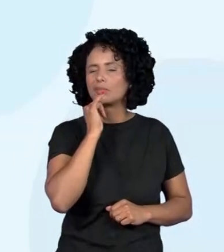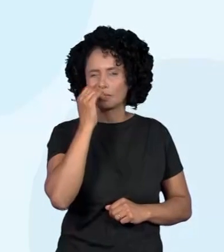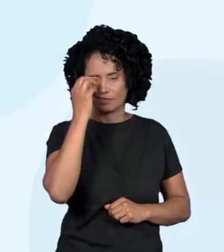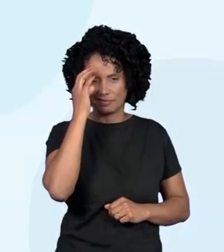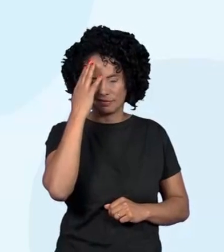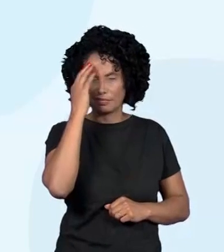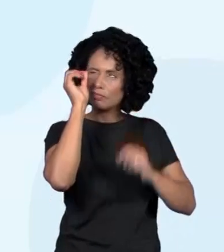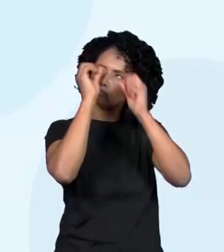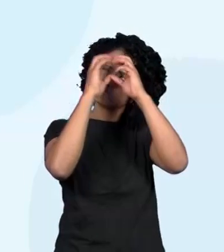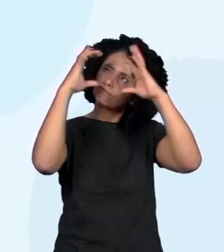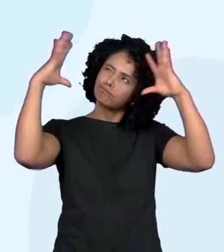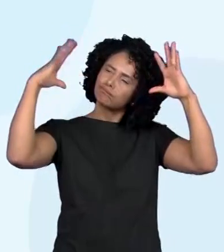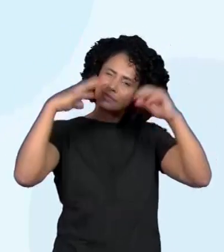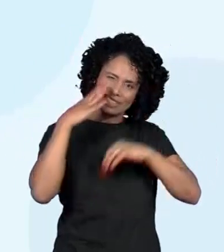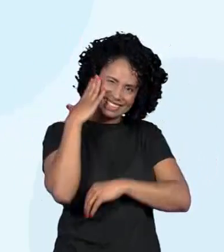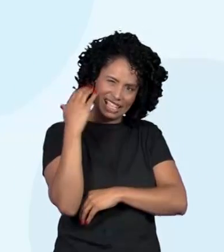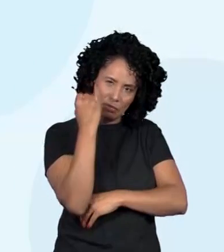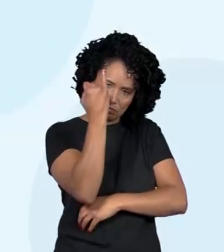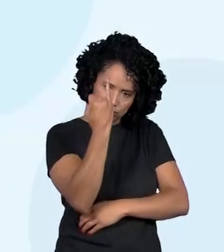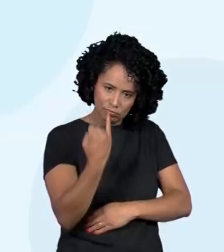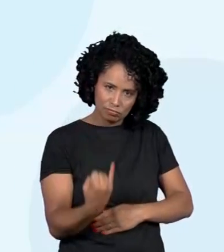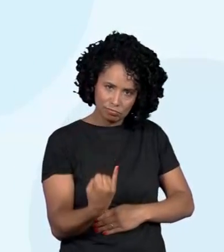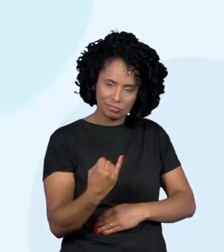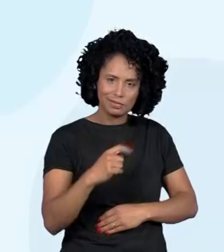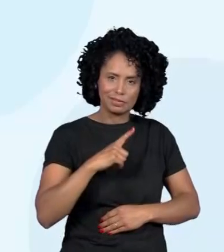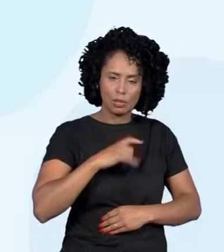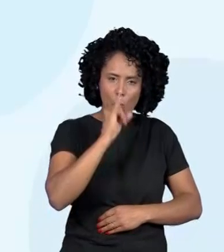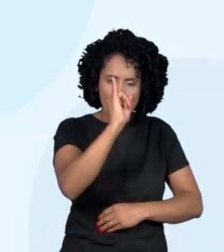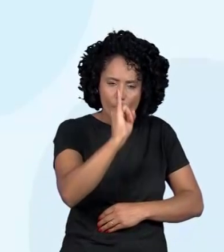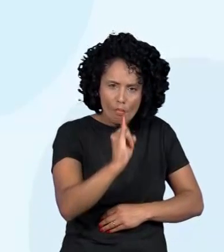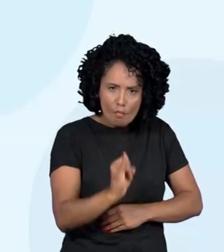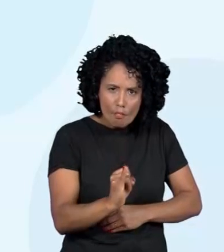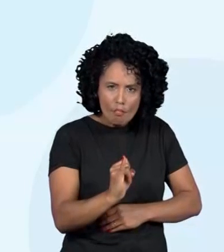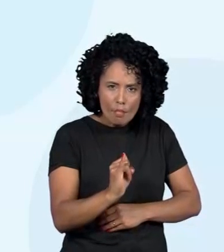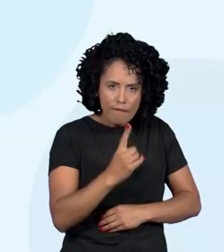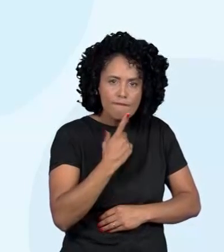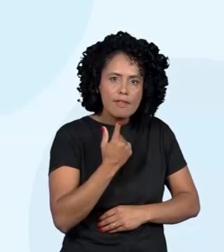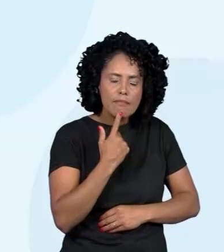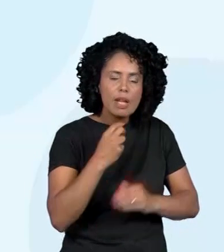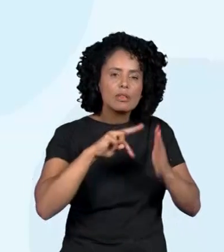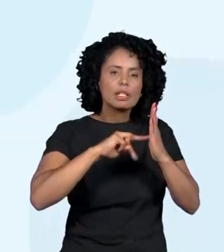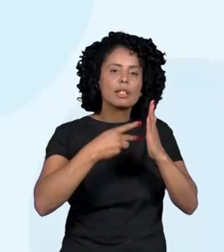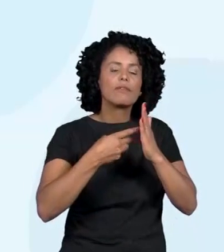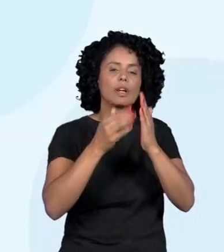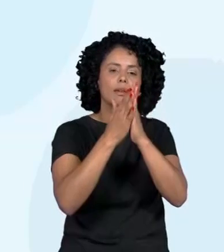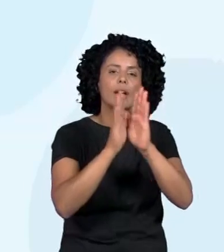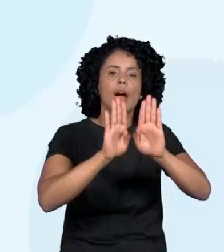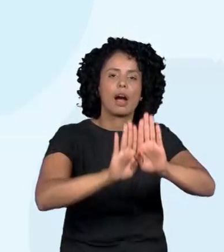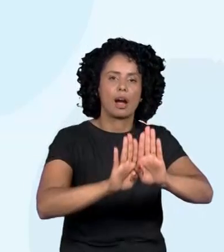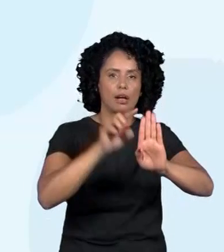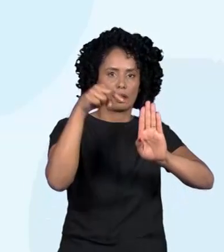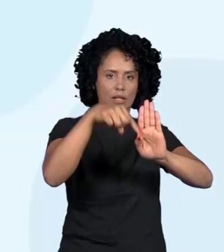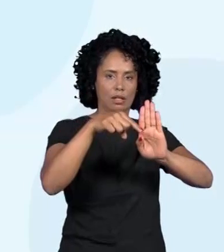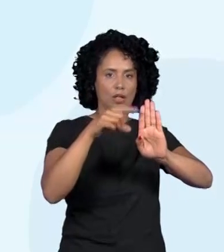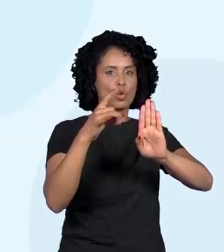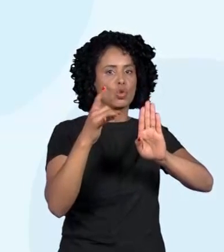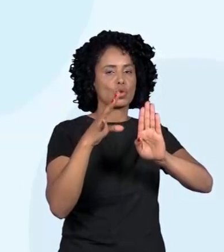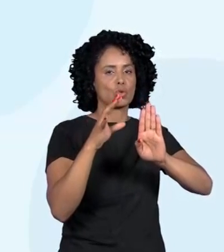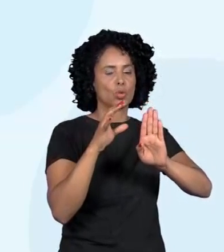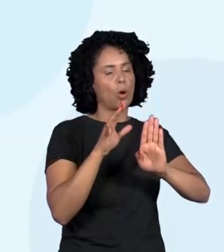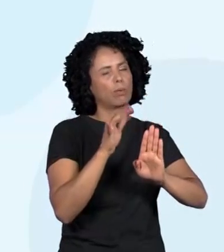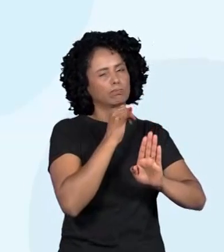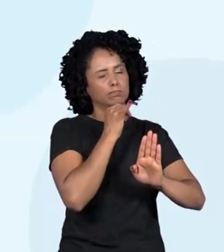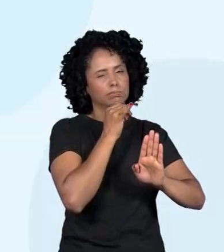aqui representada, e eu estou passando por cima, é o eixo de simetria dessa figura. Então, significa